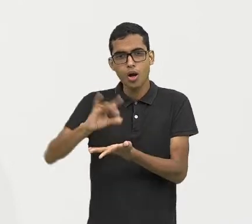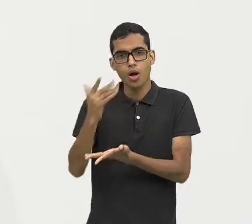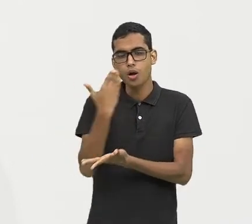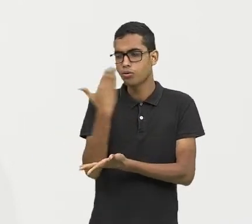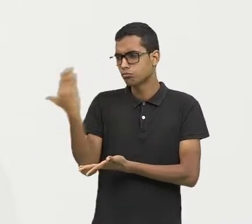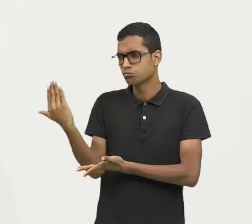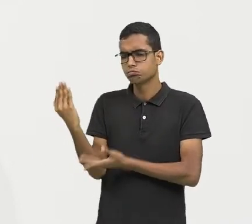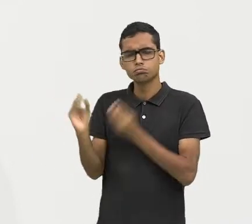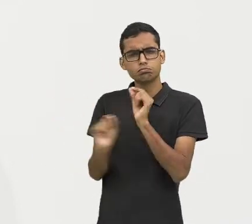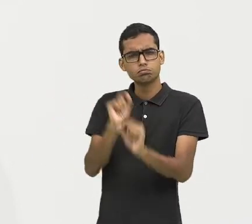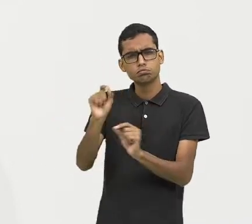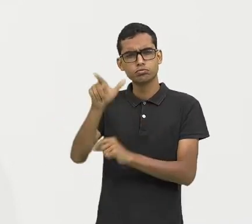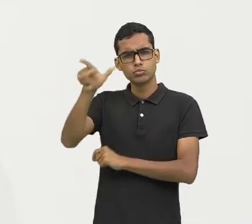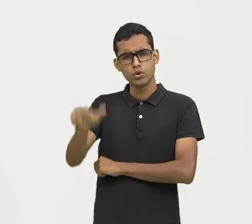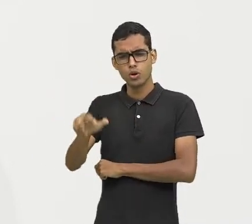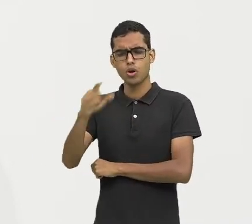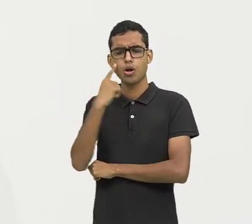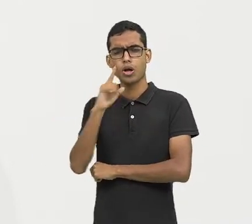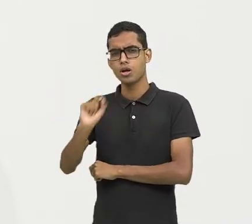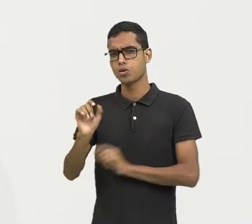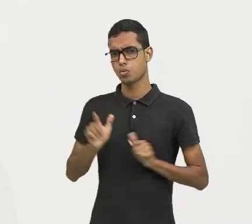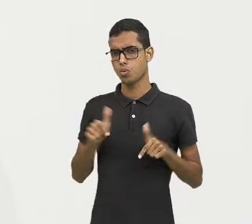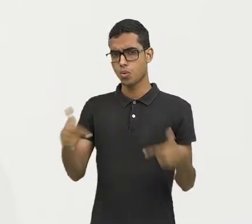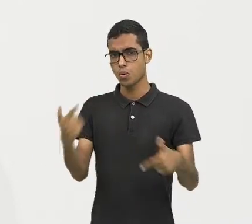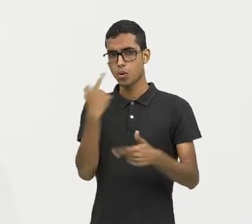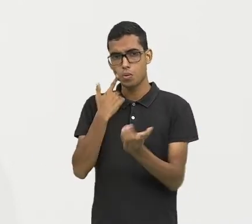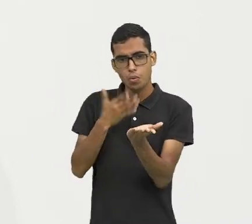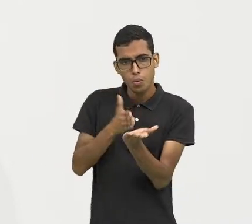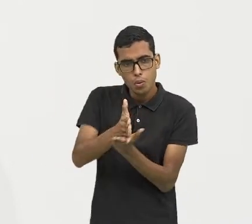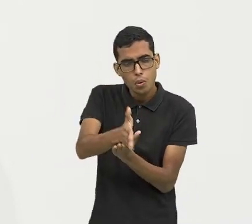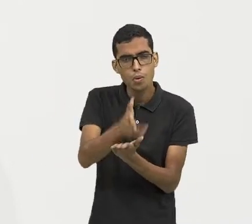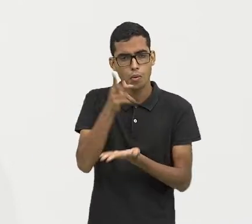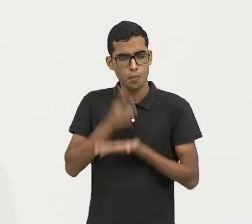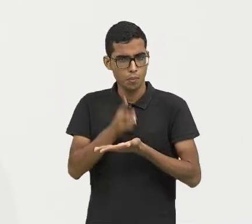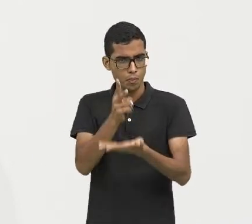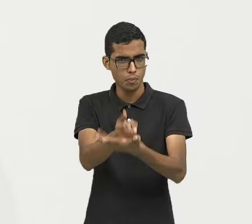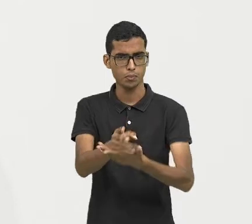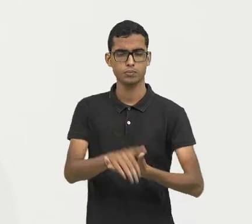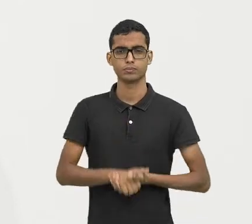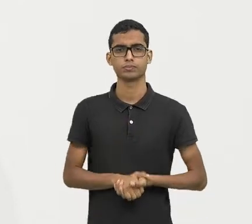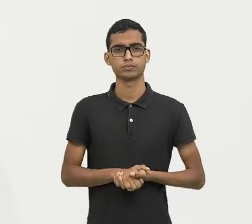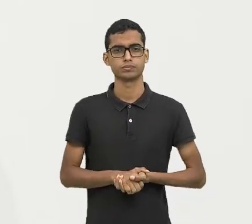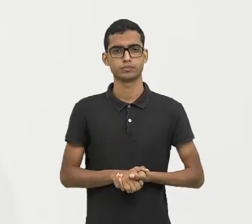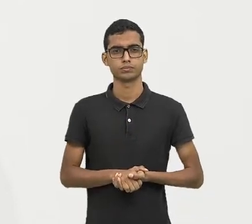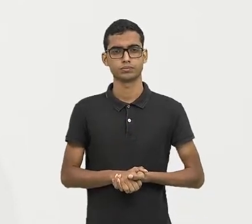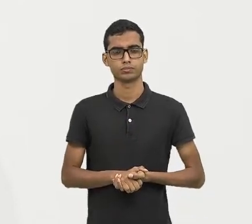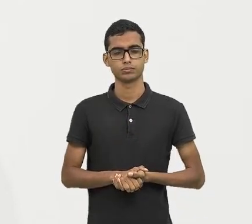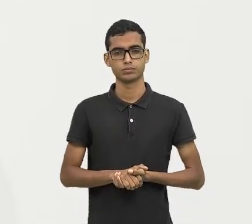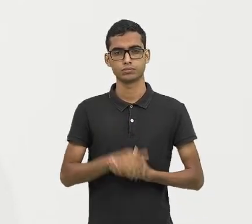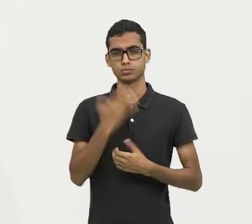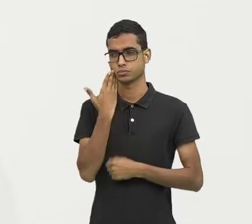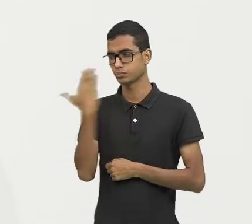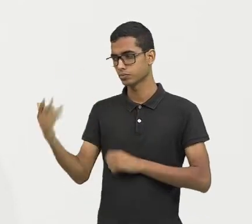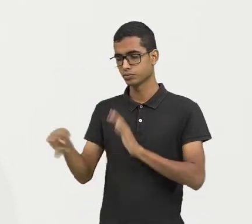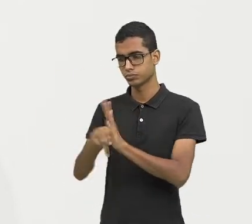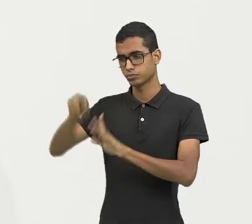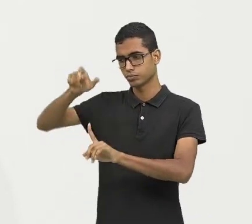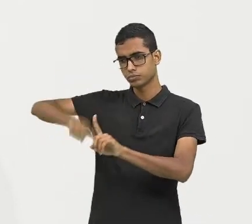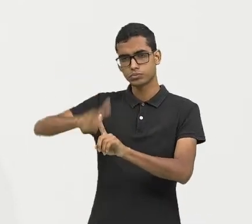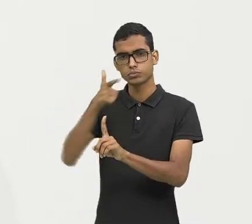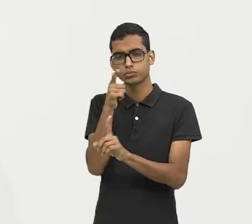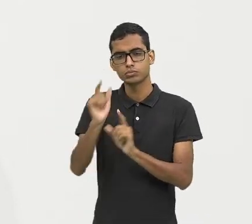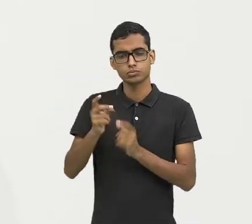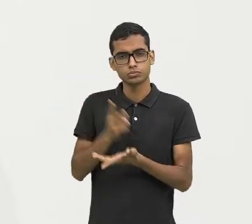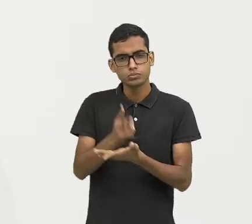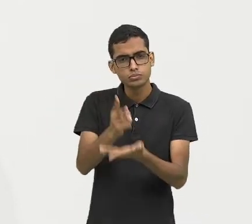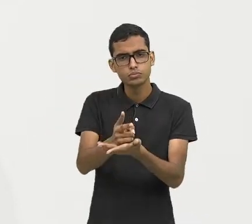O que o eu lírico iria fazer? Seguia sempre em frente. Ou seja, o eu lírico ia ficar